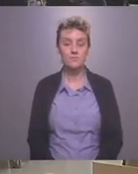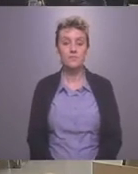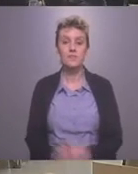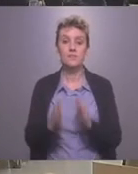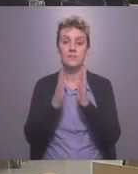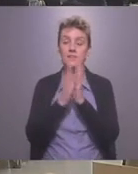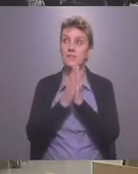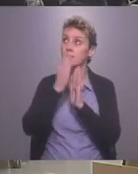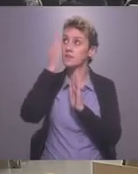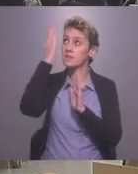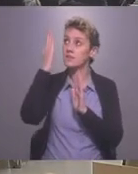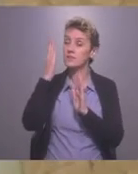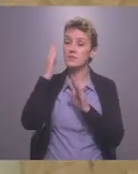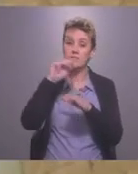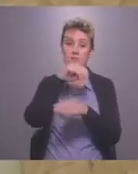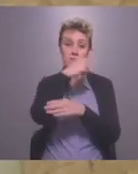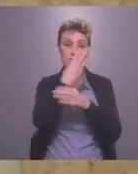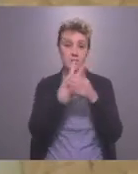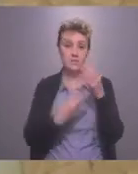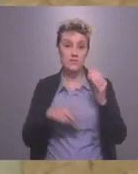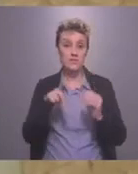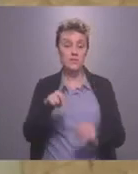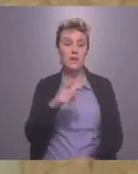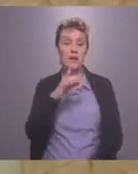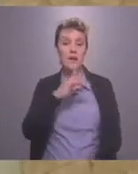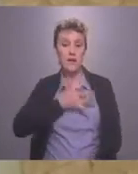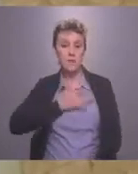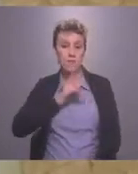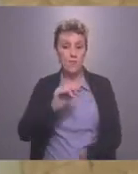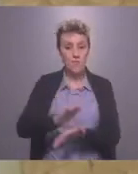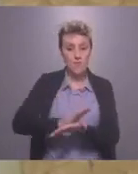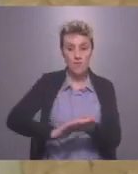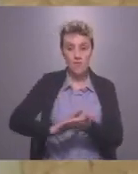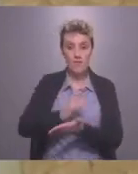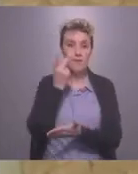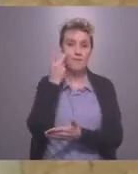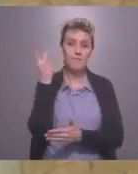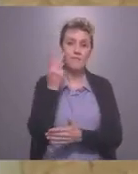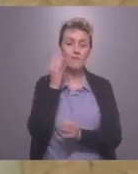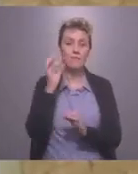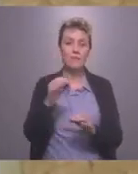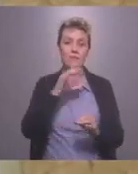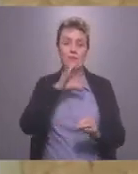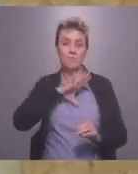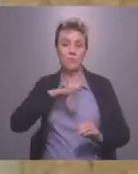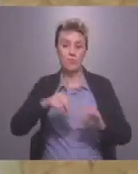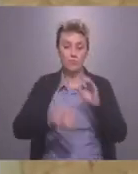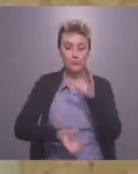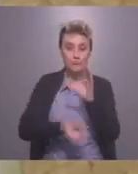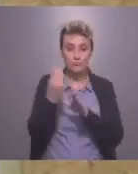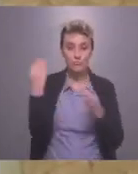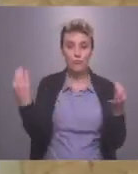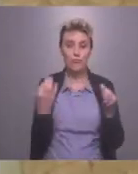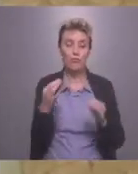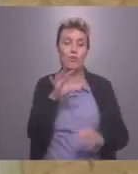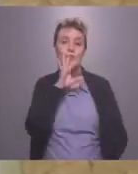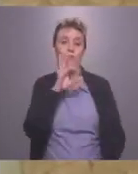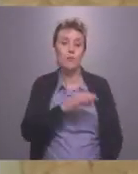Deus, Trindade de amor e fonte de vida, Criador do Universo e da família